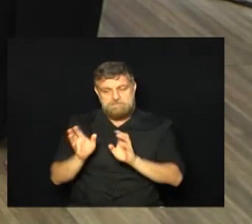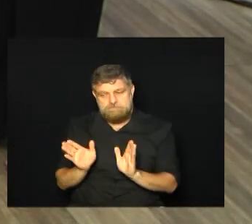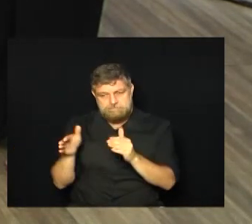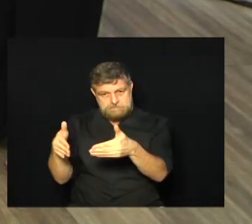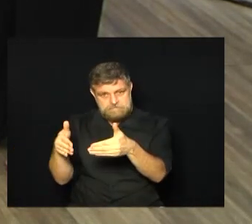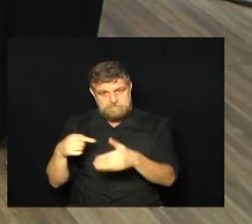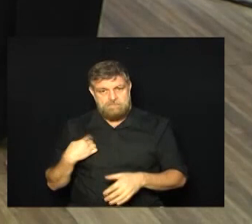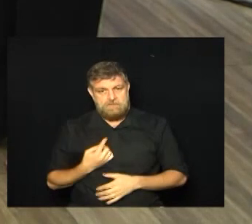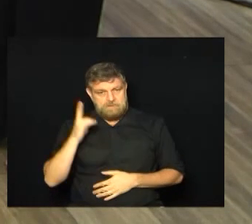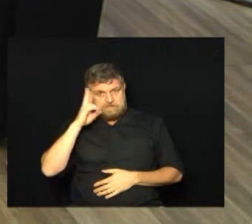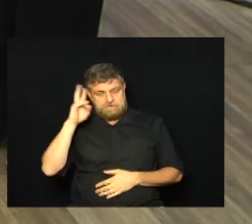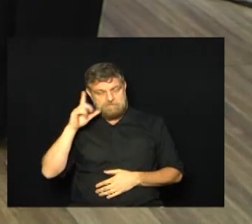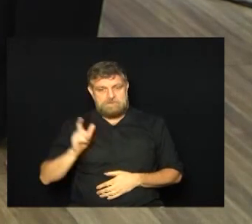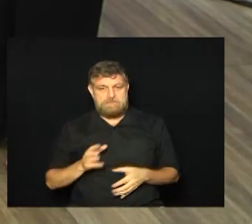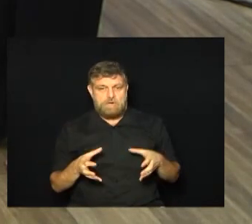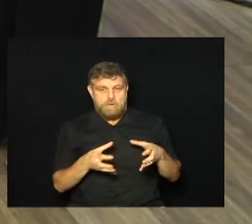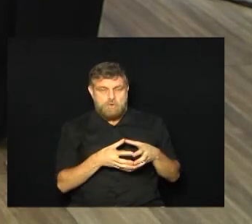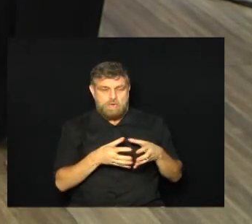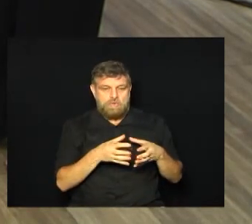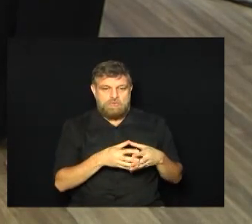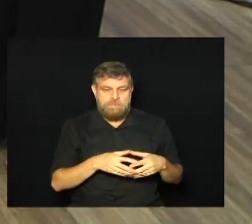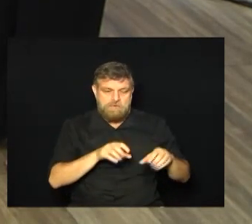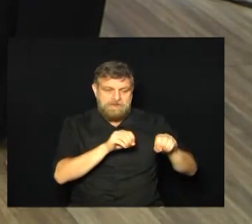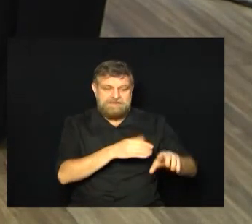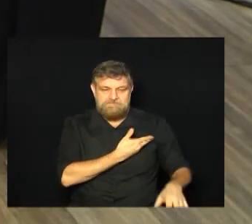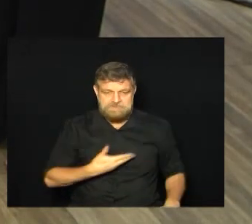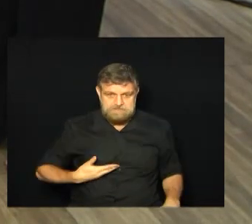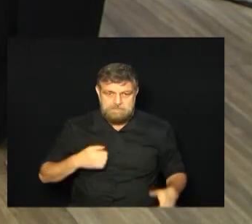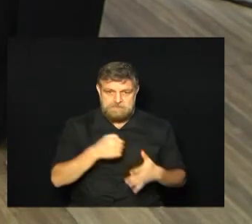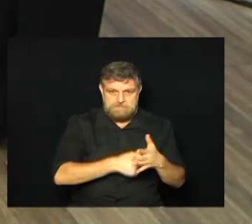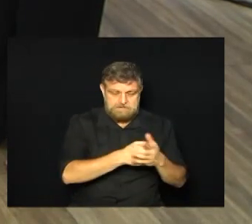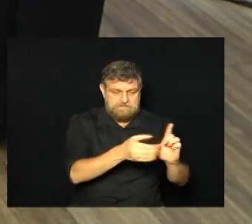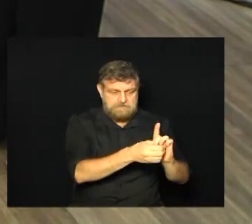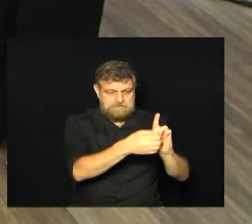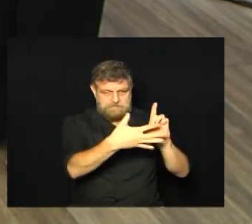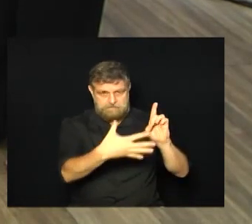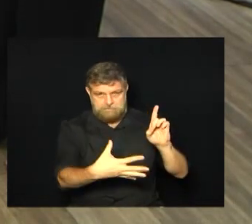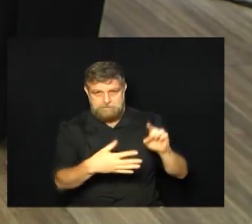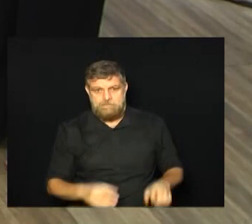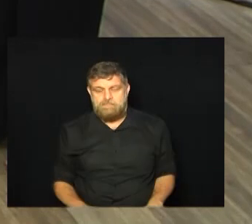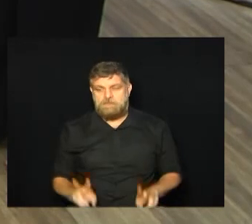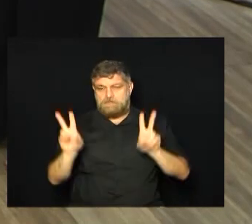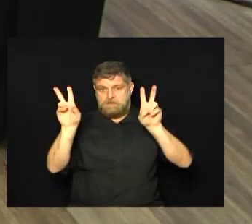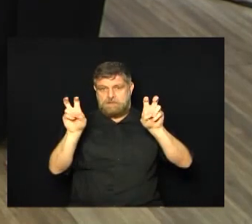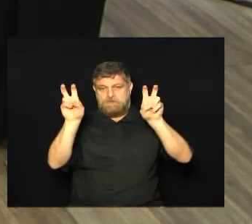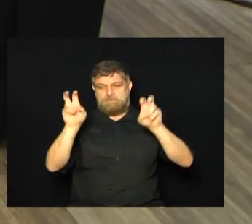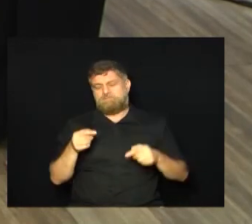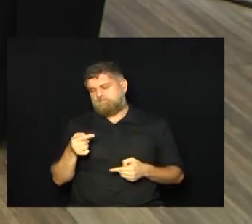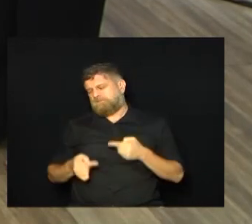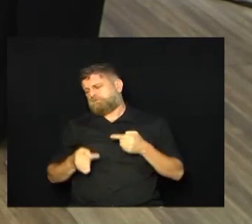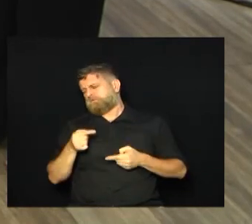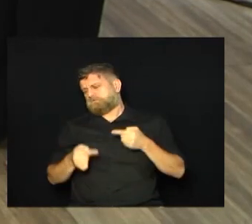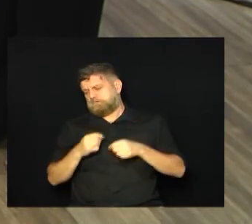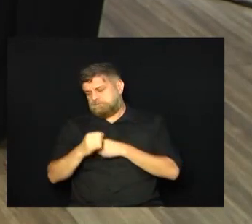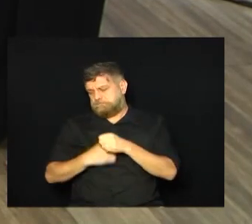a gente lembra aqui, Frente Parlamentar em Defesa da Educação Pública e Democrática. A educação é um assunto que foi muito discutido no